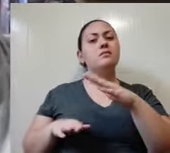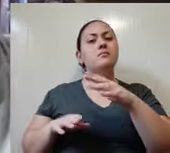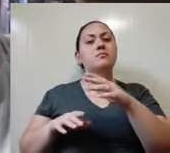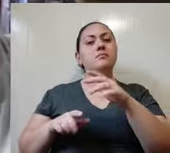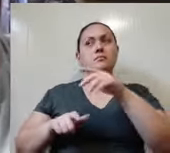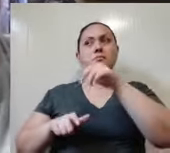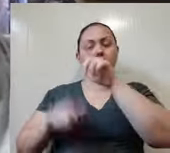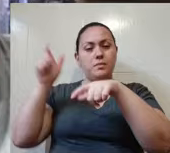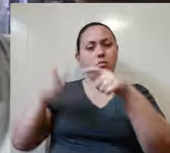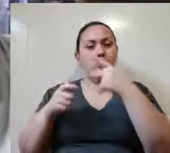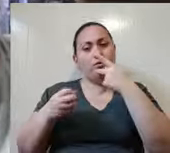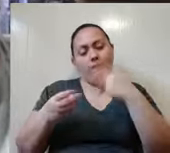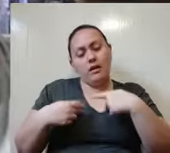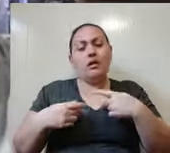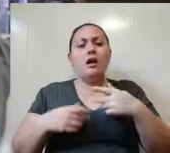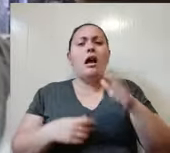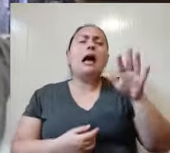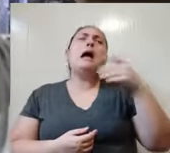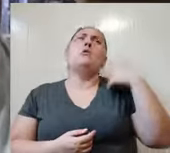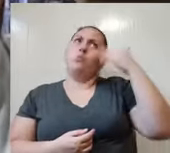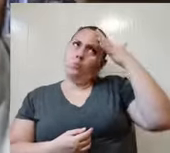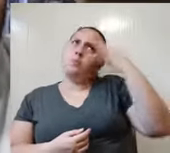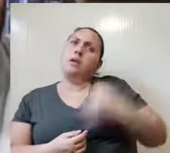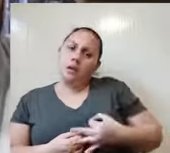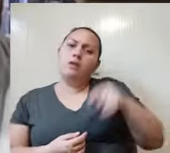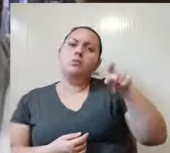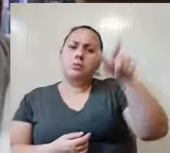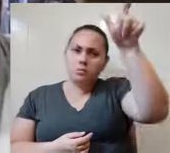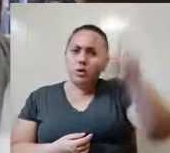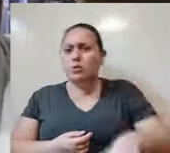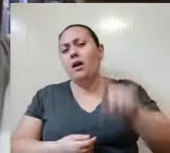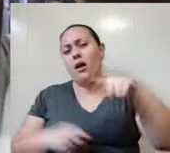eu entendo aquela pessoa, porque afinal de contas, né,